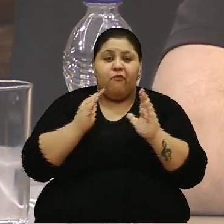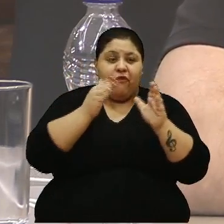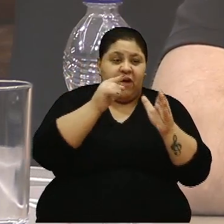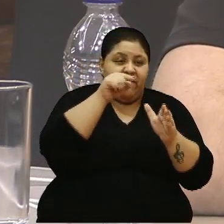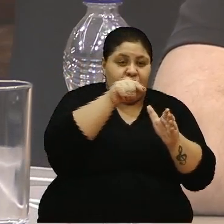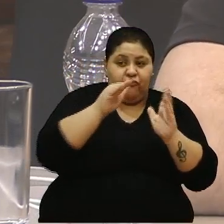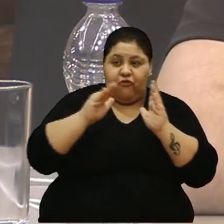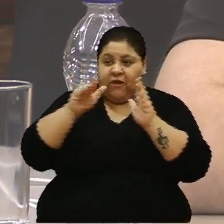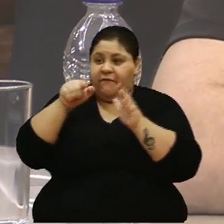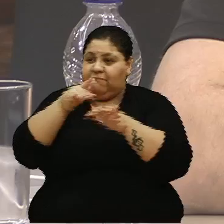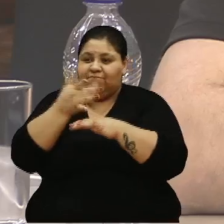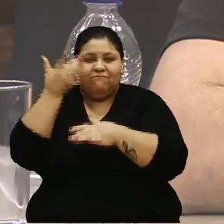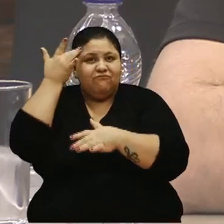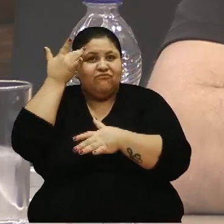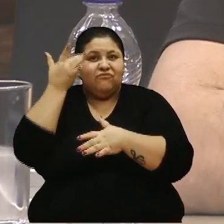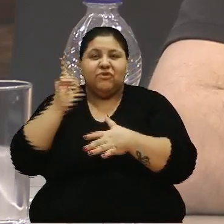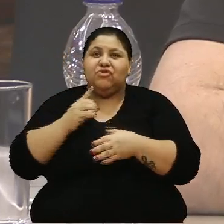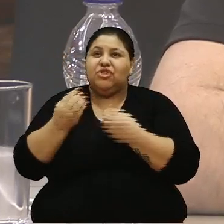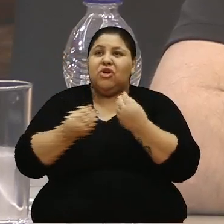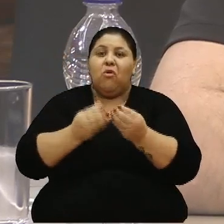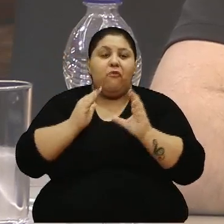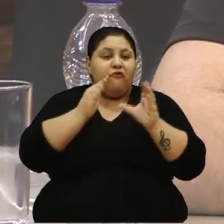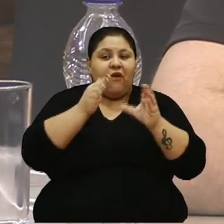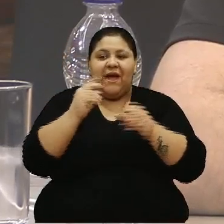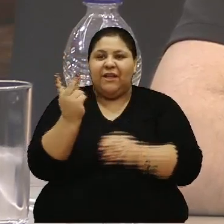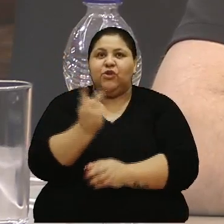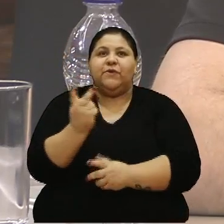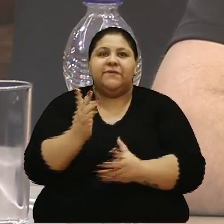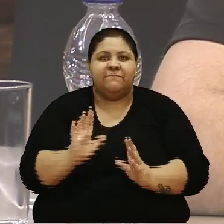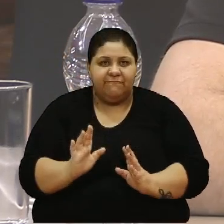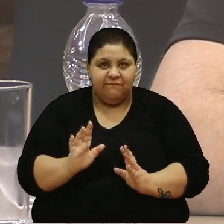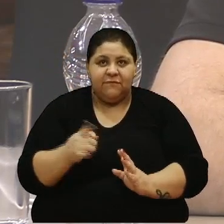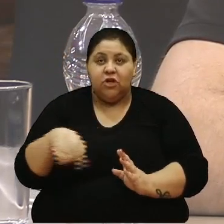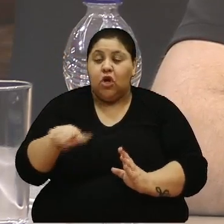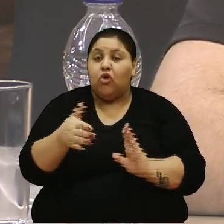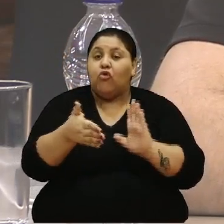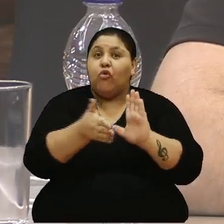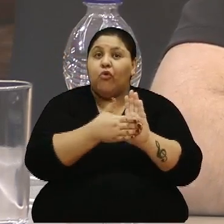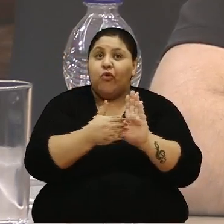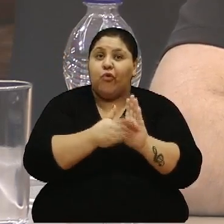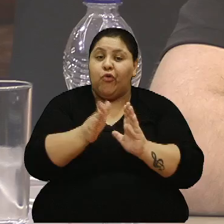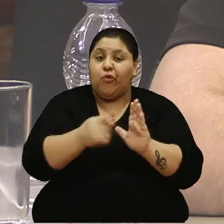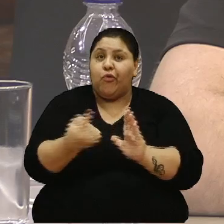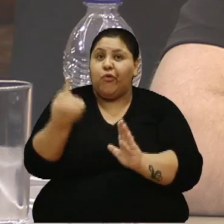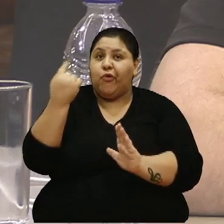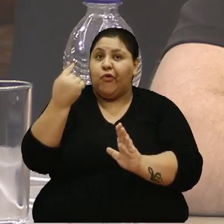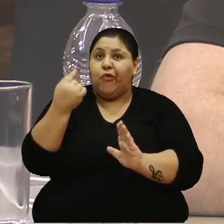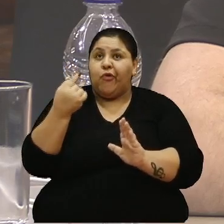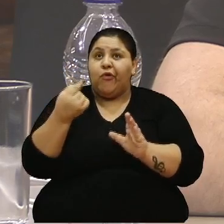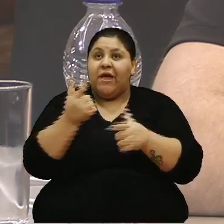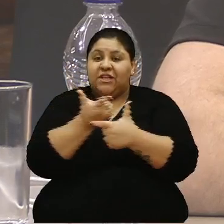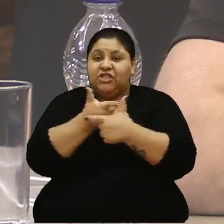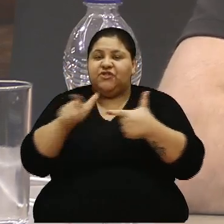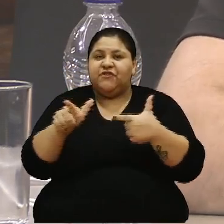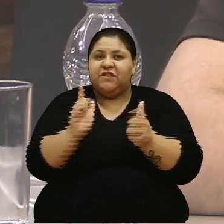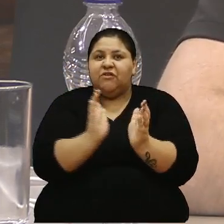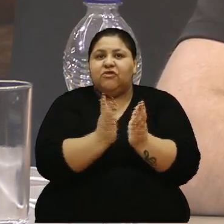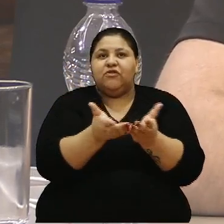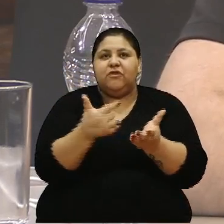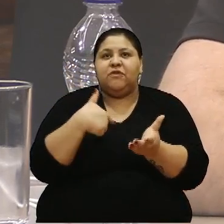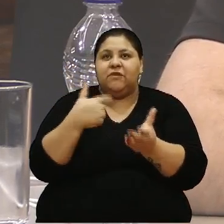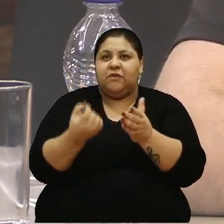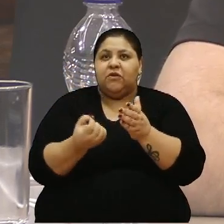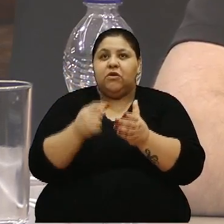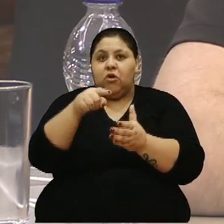se dedicava a outra. E o tema é muito amplo. Então, nós propomos na legislatura passada o desmembramento da comissão, né? Fui autor e os